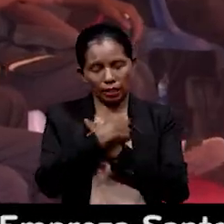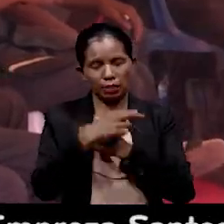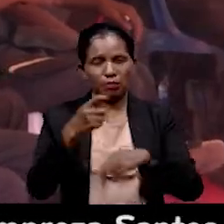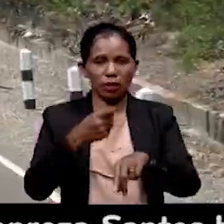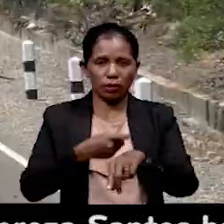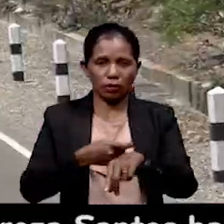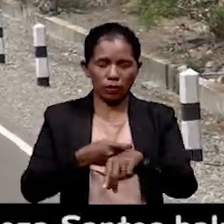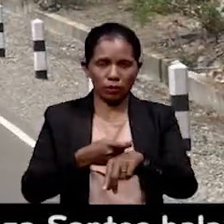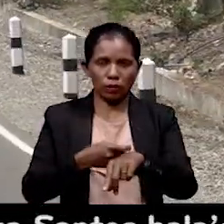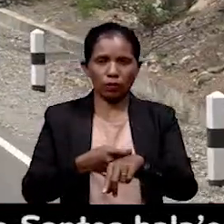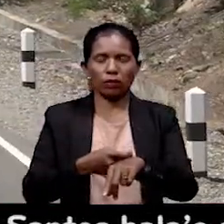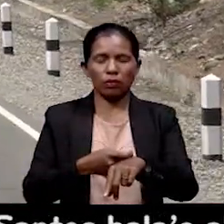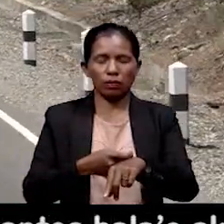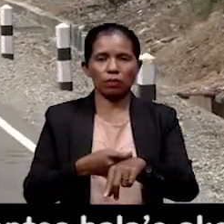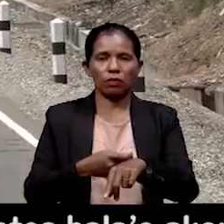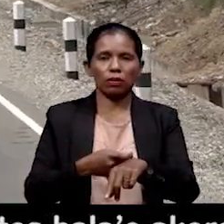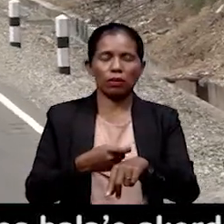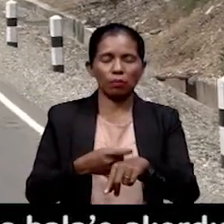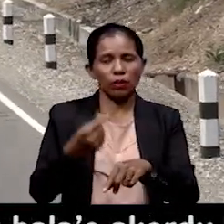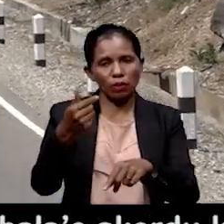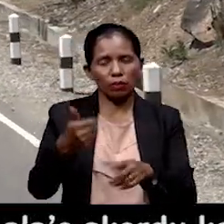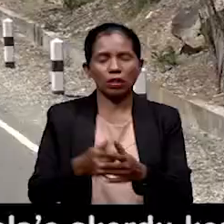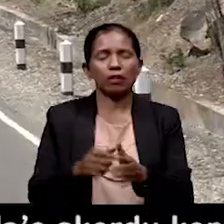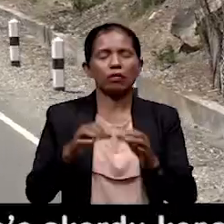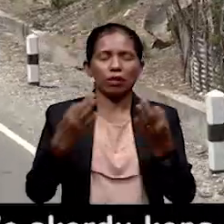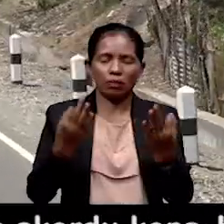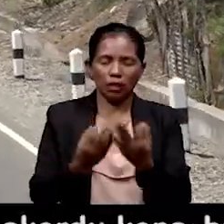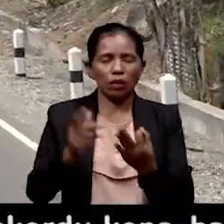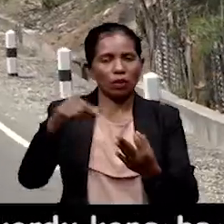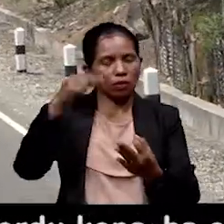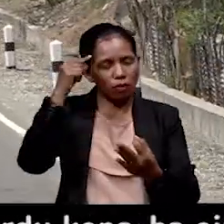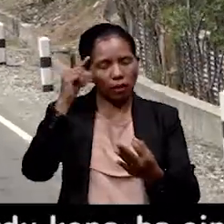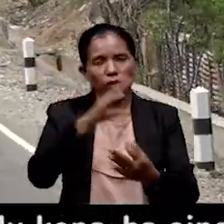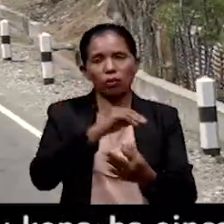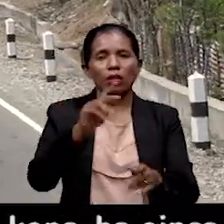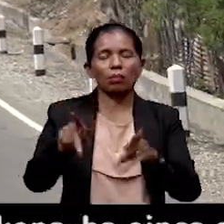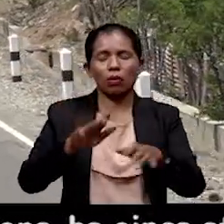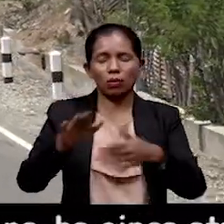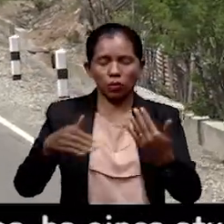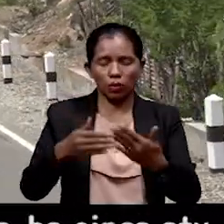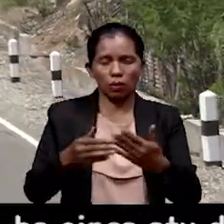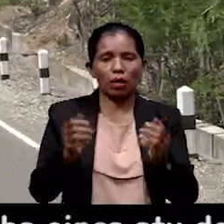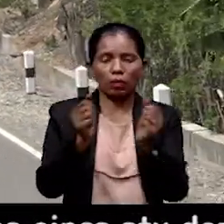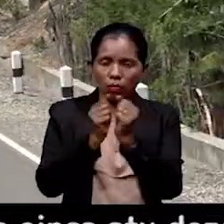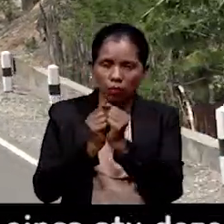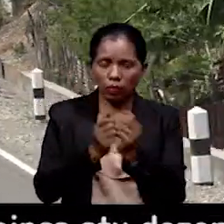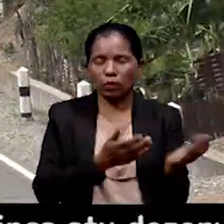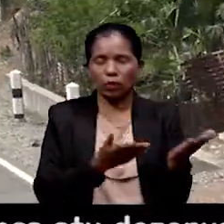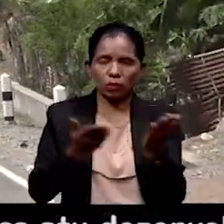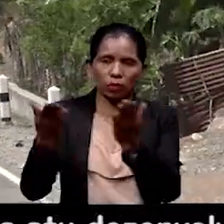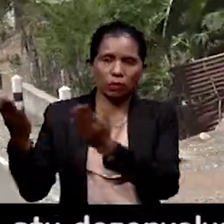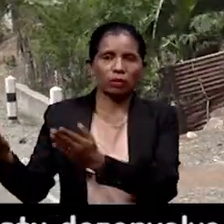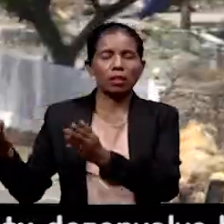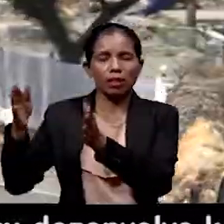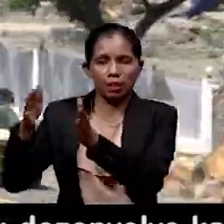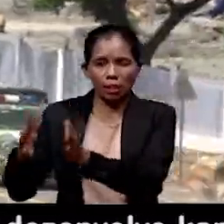Moris Fatin, família, governo, sociedade no autoridade local, acompanha saudoso, bahalot e a cemitério dos